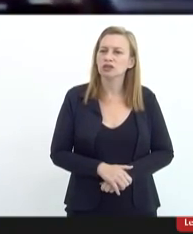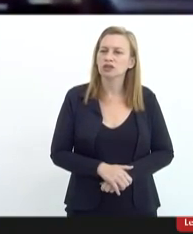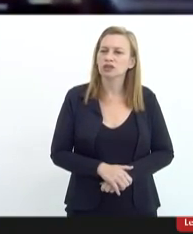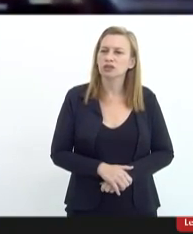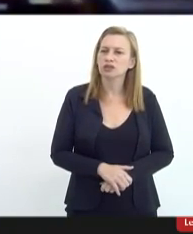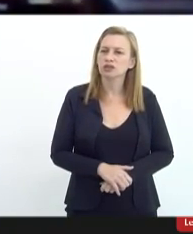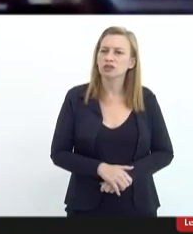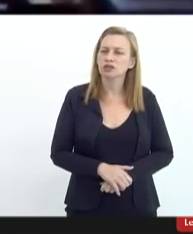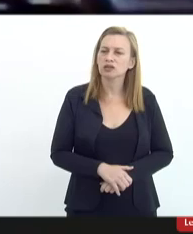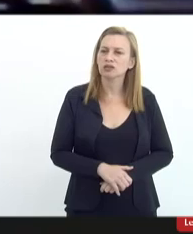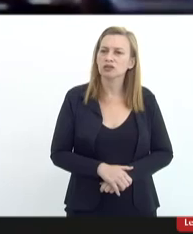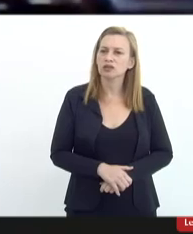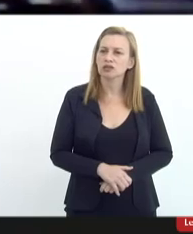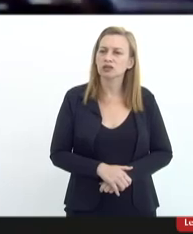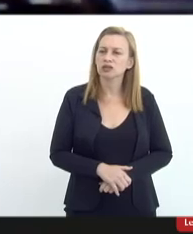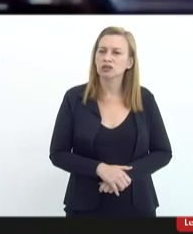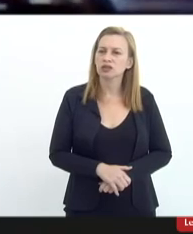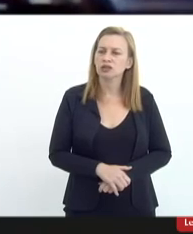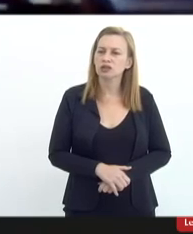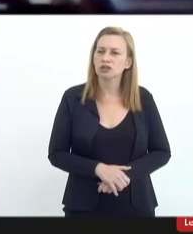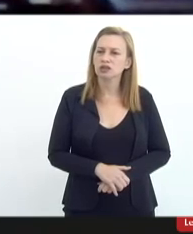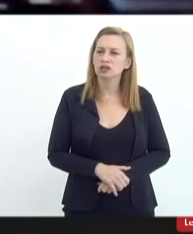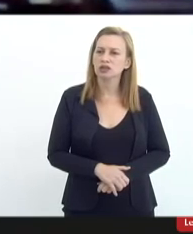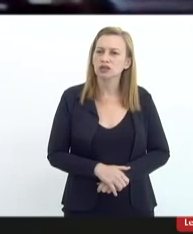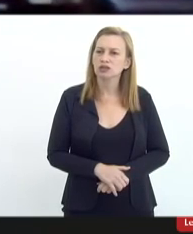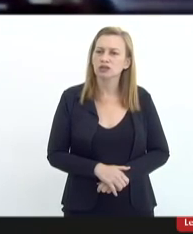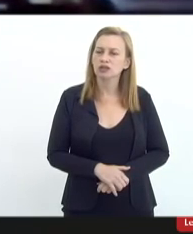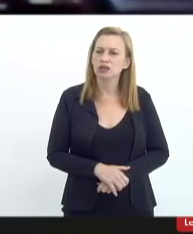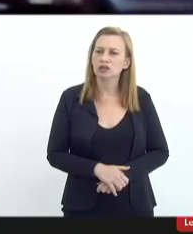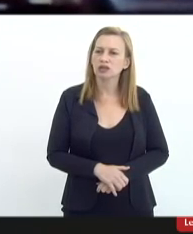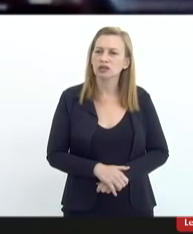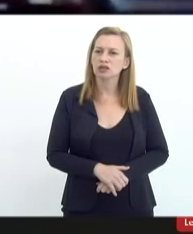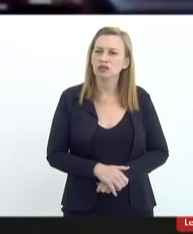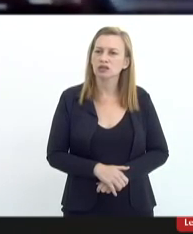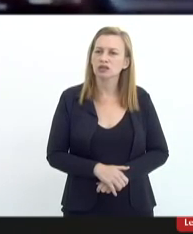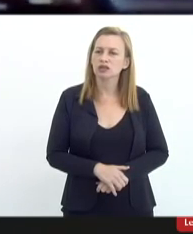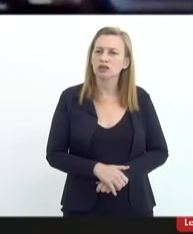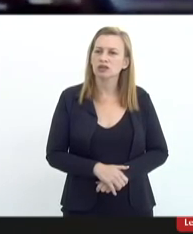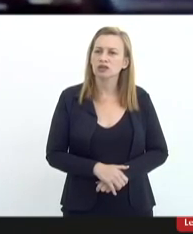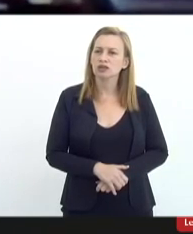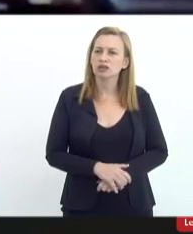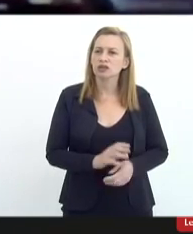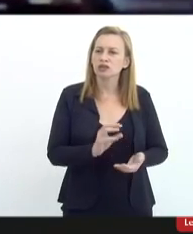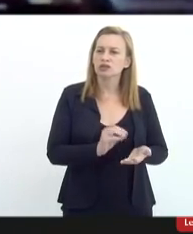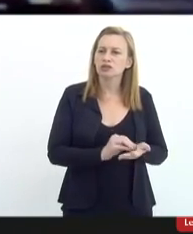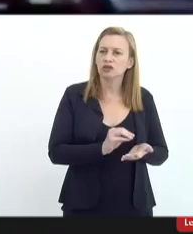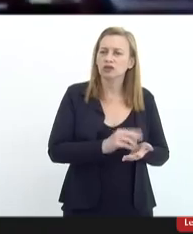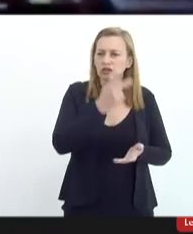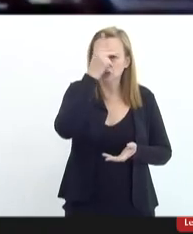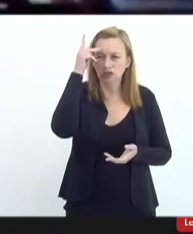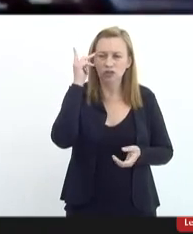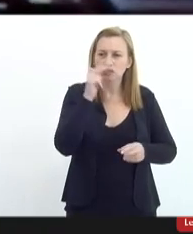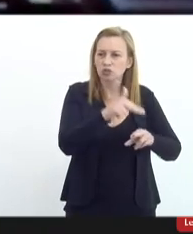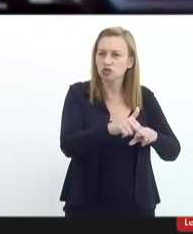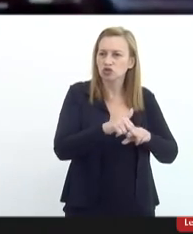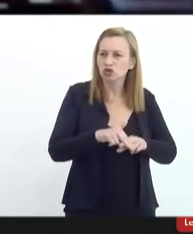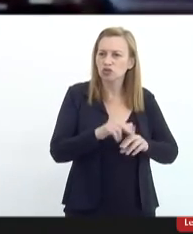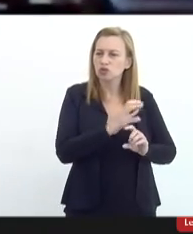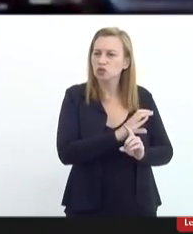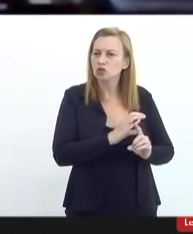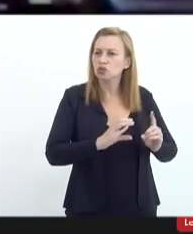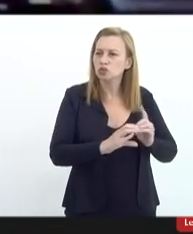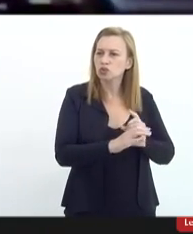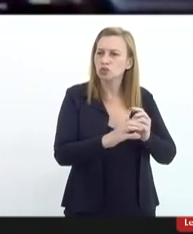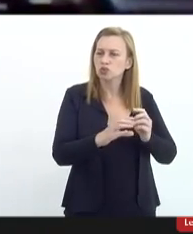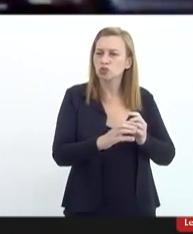uma distinção das pessoas por conta do culto religioso adotado,